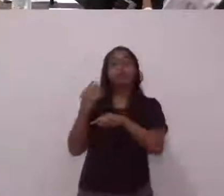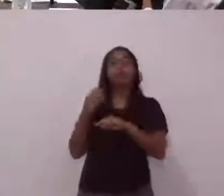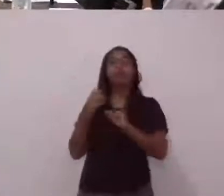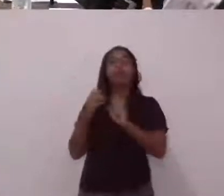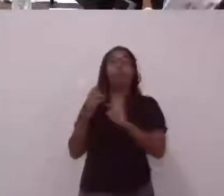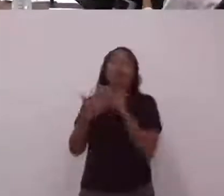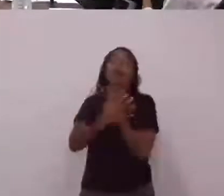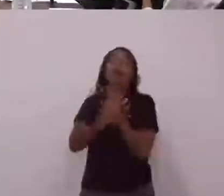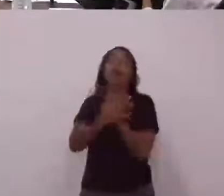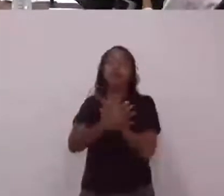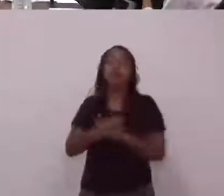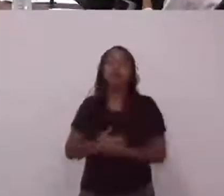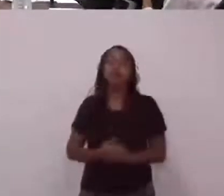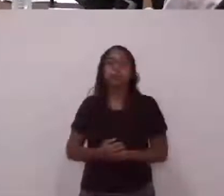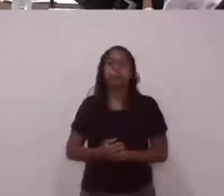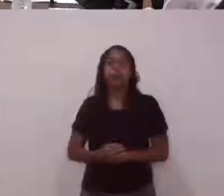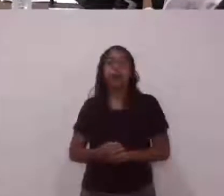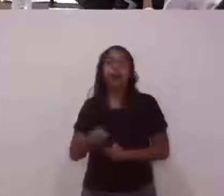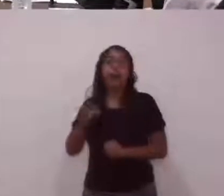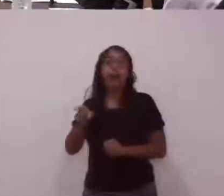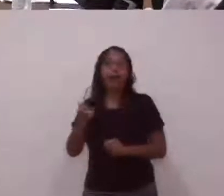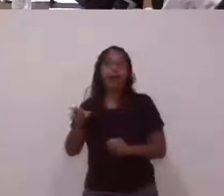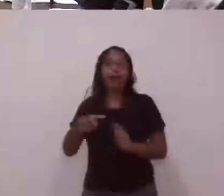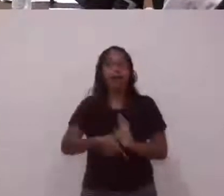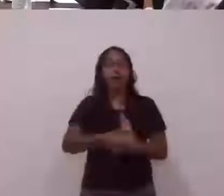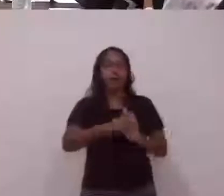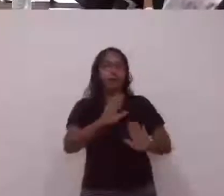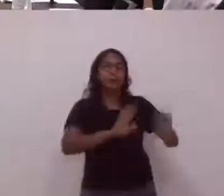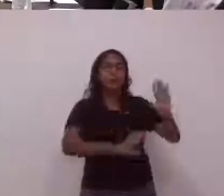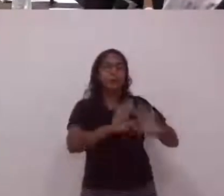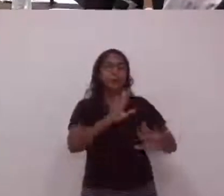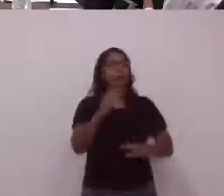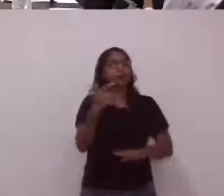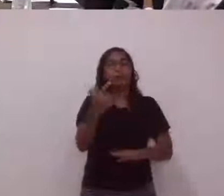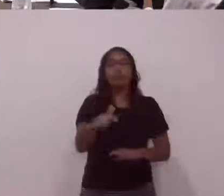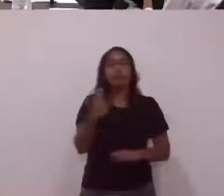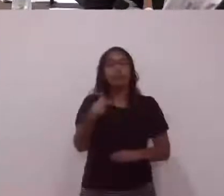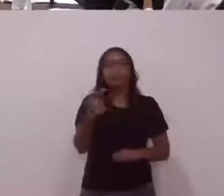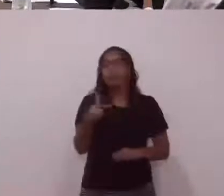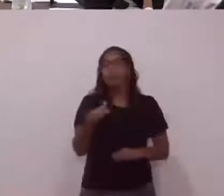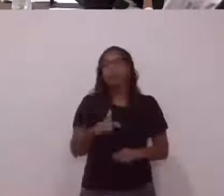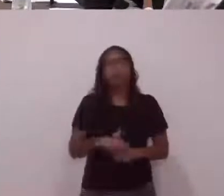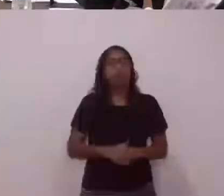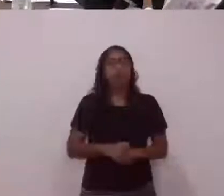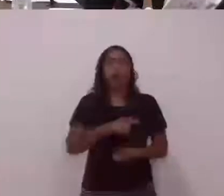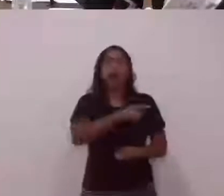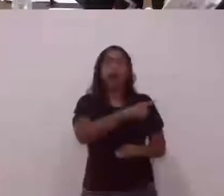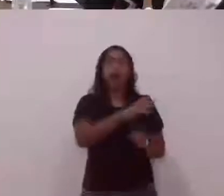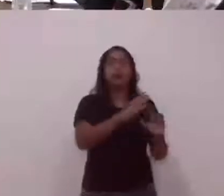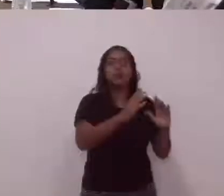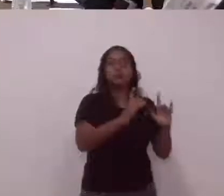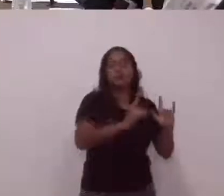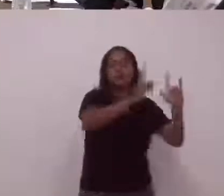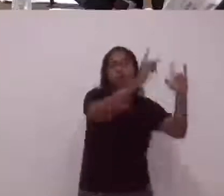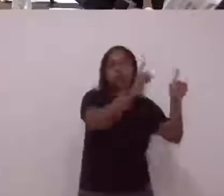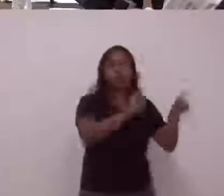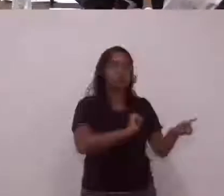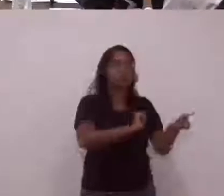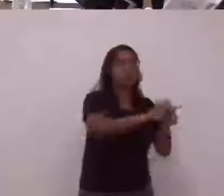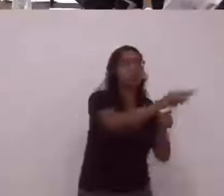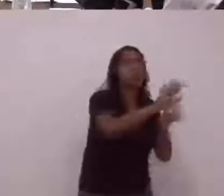foram completamente incautos e não verificaram, antes da efetiva alocação, quais as